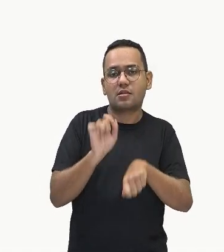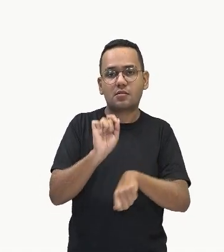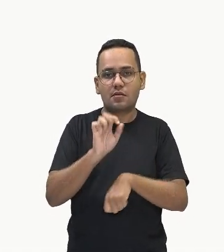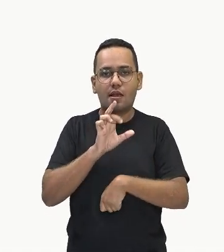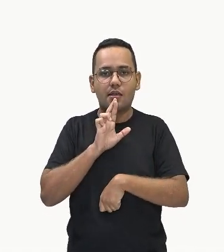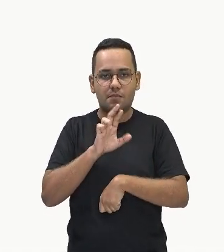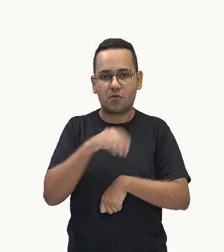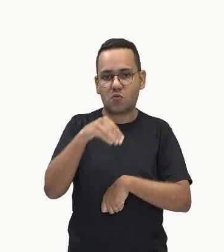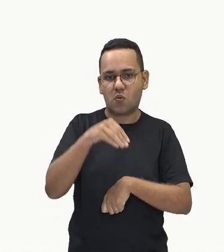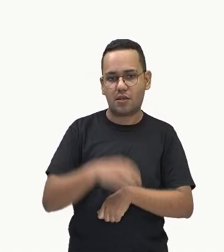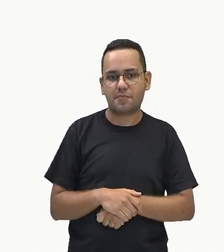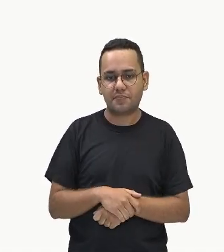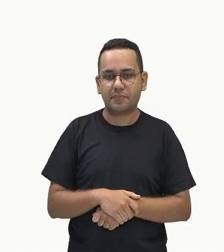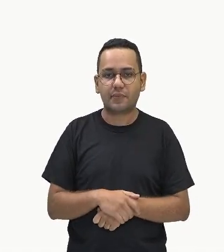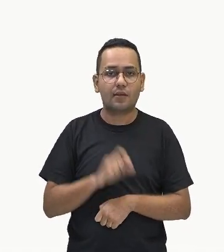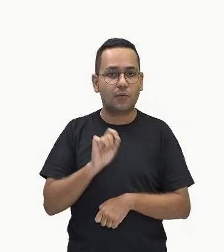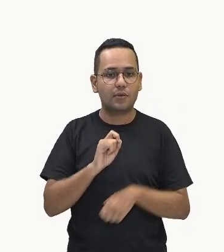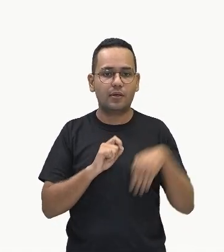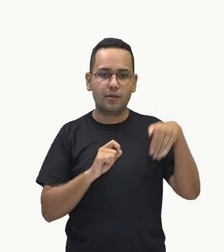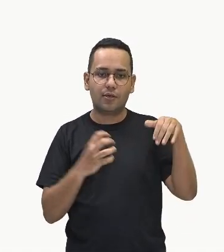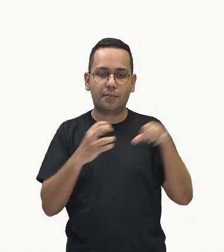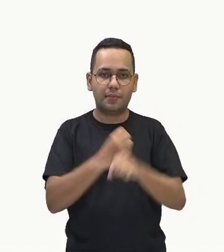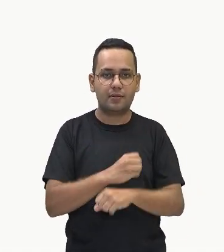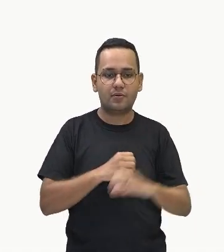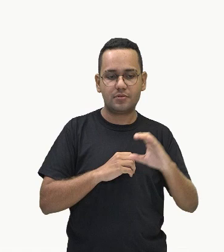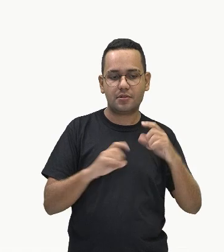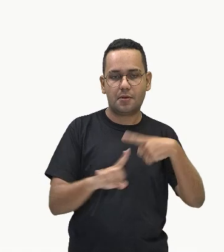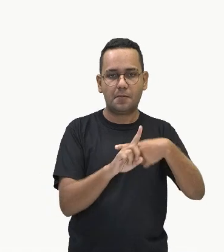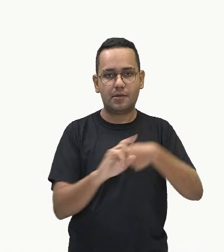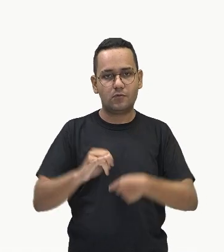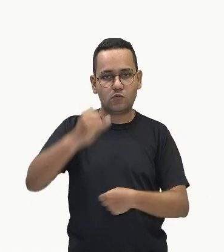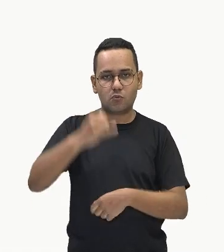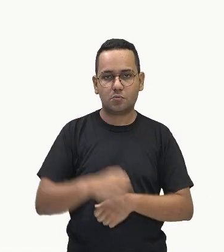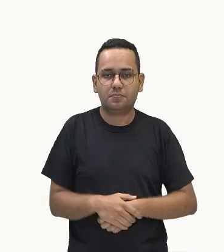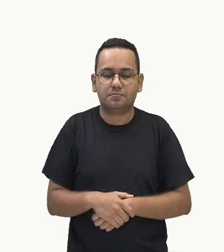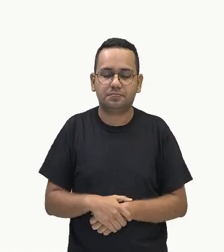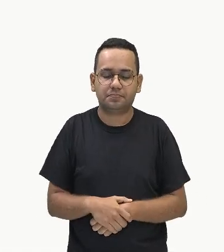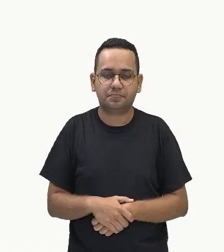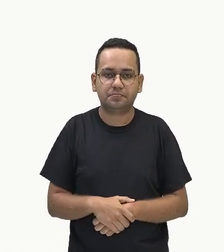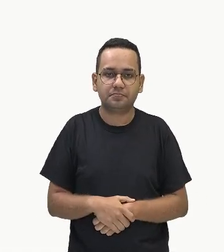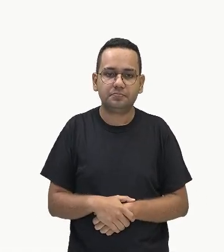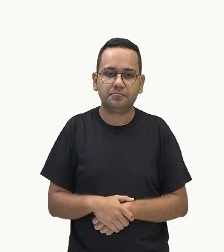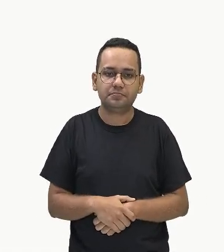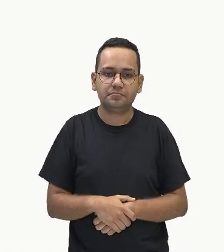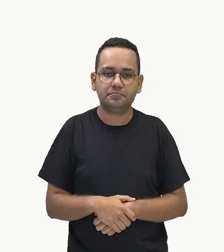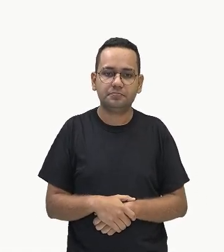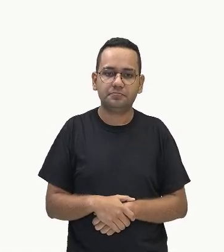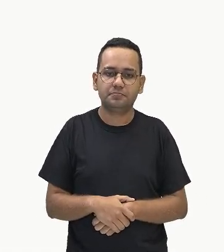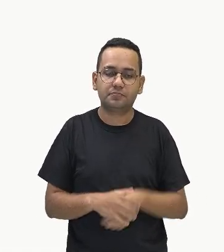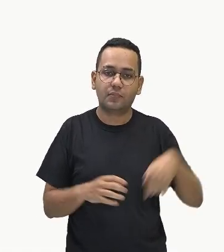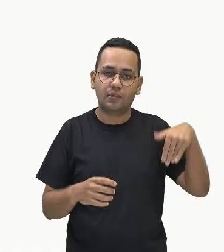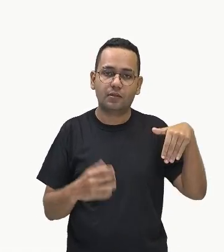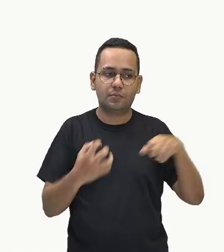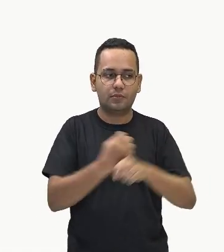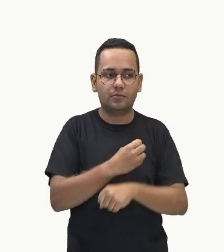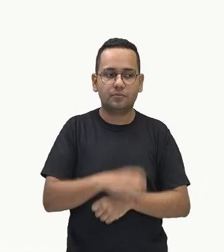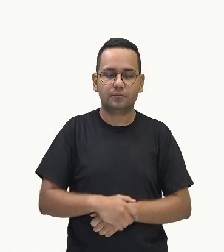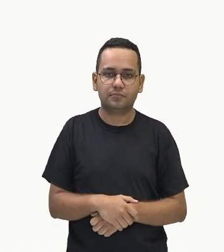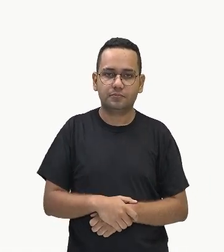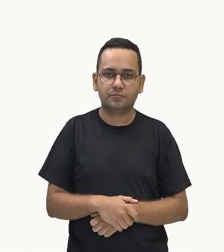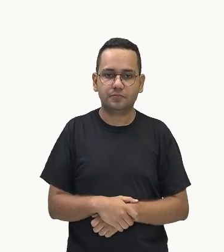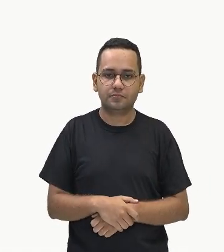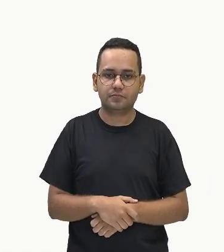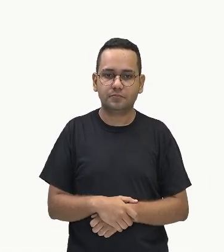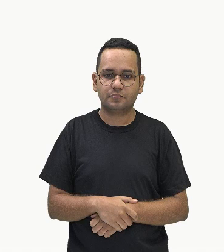montante? Meu capital mais o meu juros. Tá? Então, meu montante vai ser